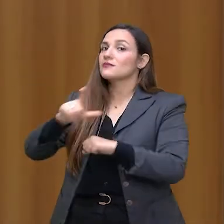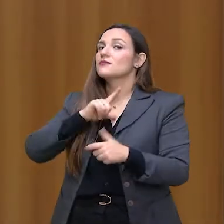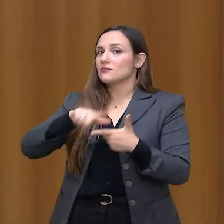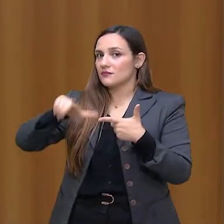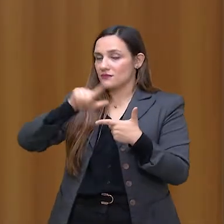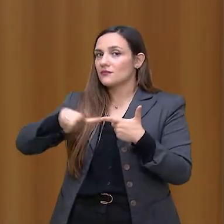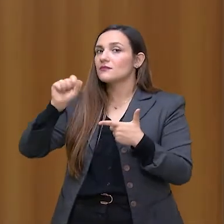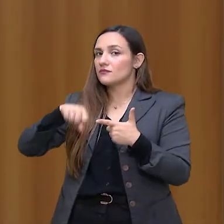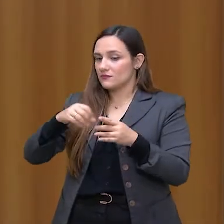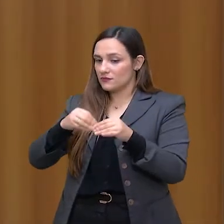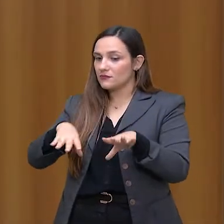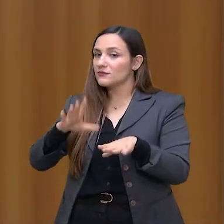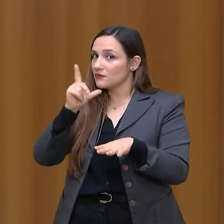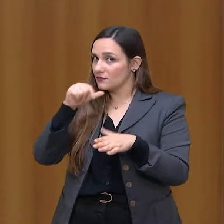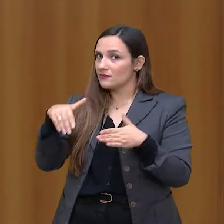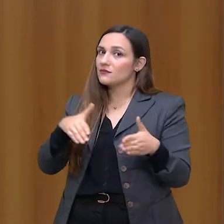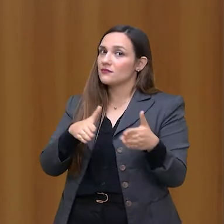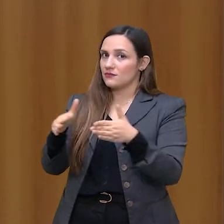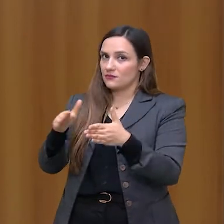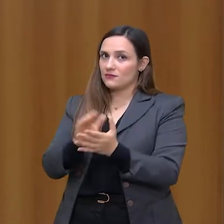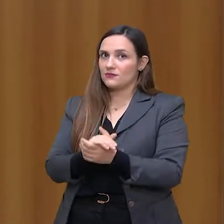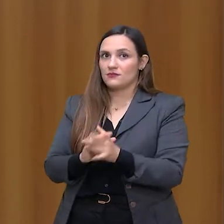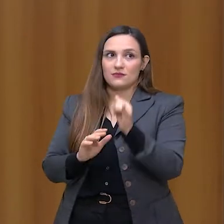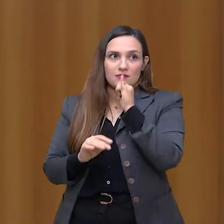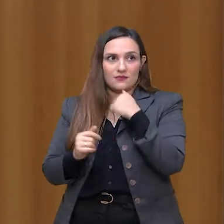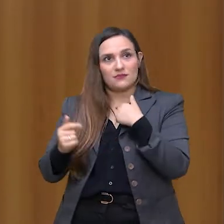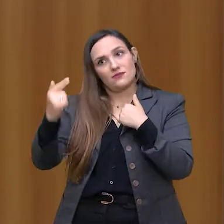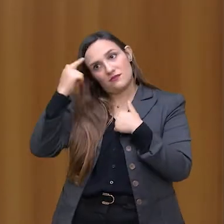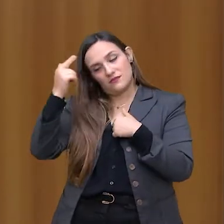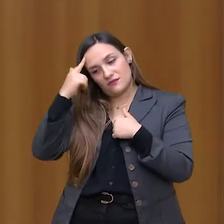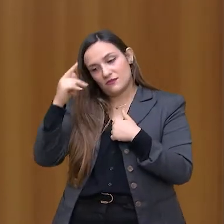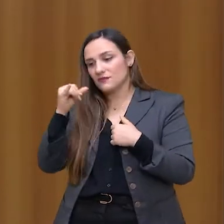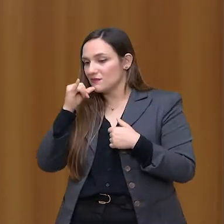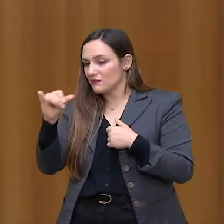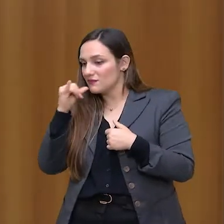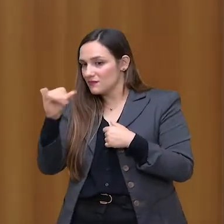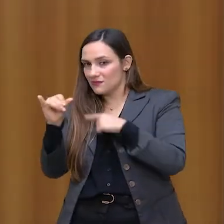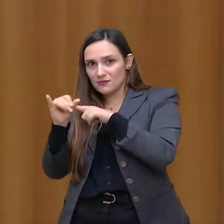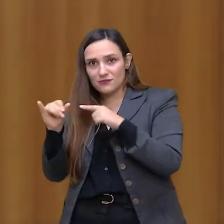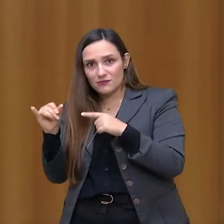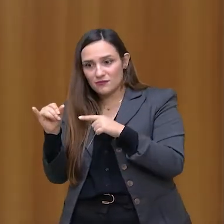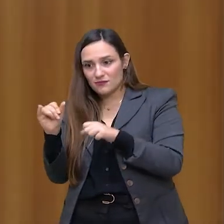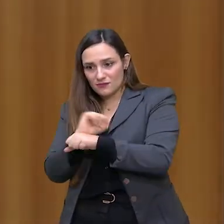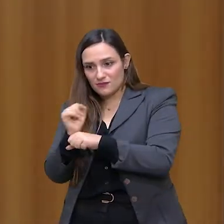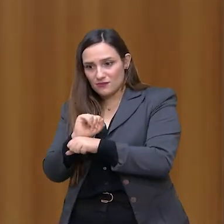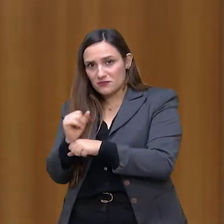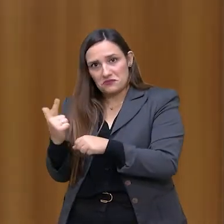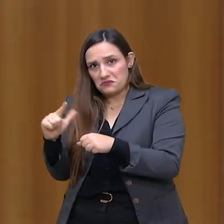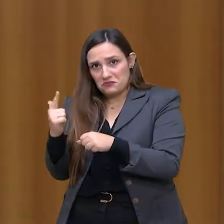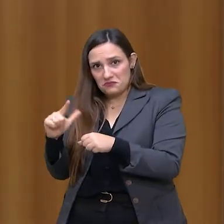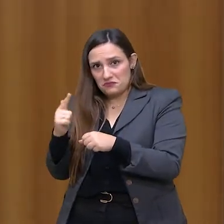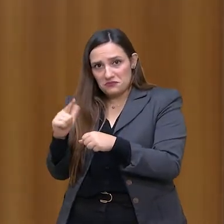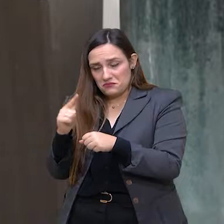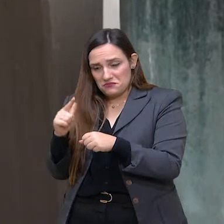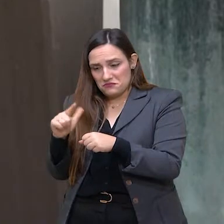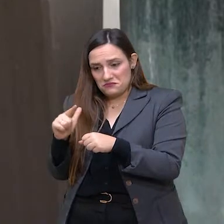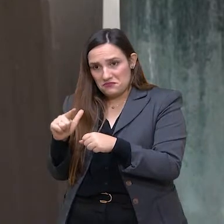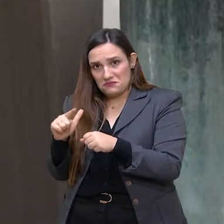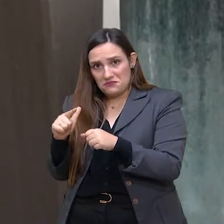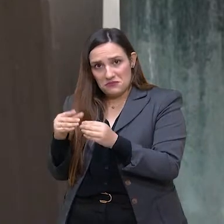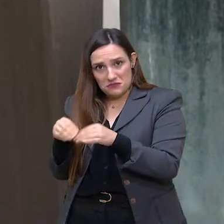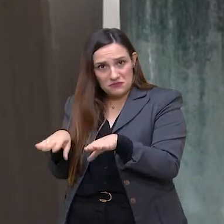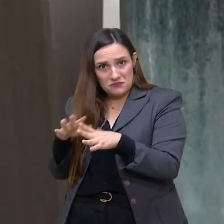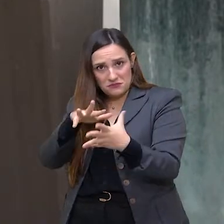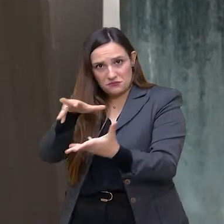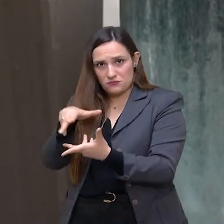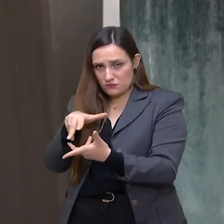um problema no rio. Então, assim, não é pensar que o veículo elétrico não vai ter impacto, ele pode não ter emissão de gases. Mas